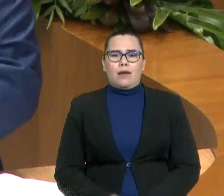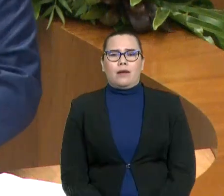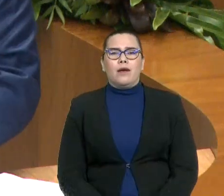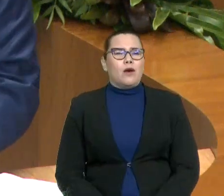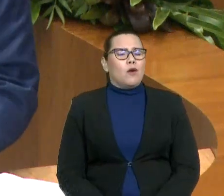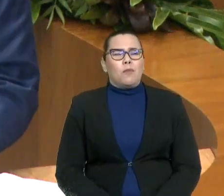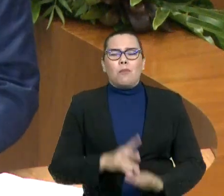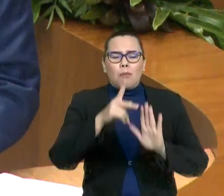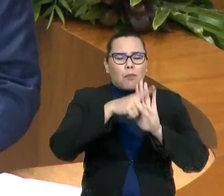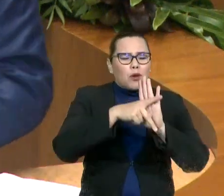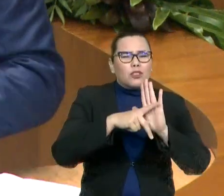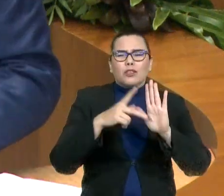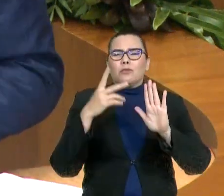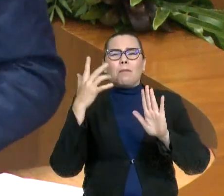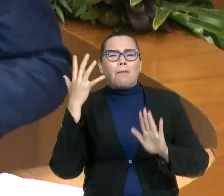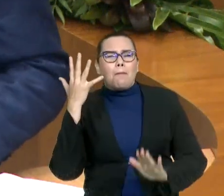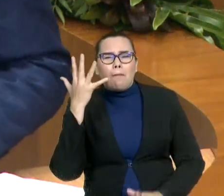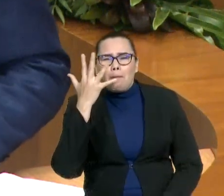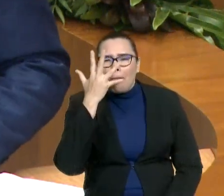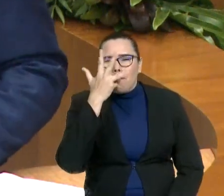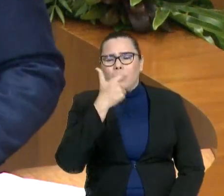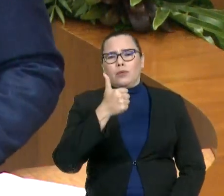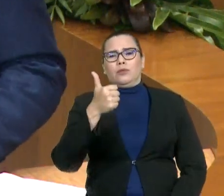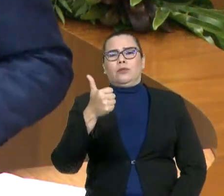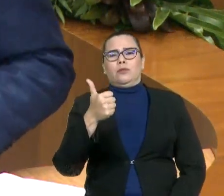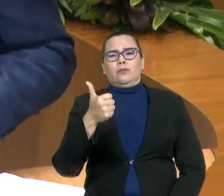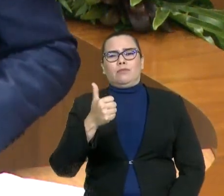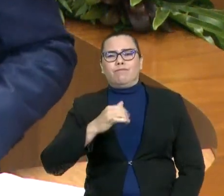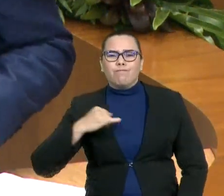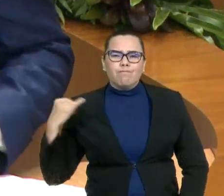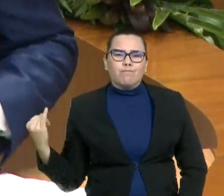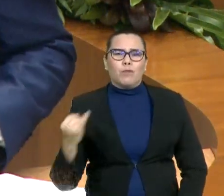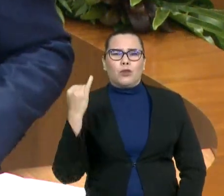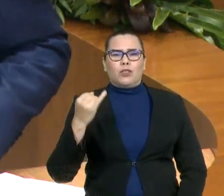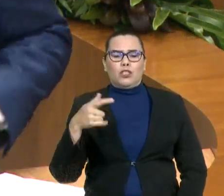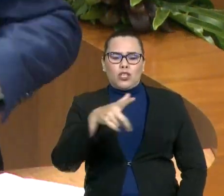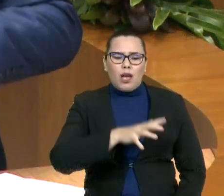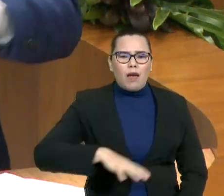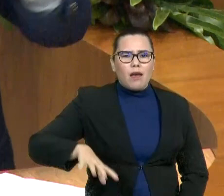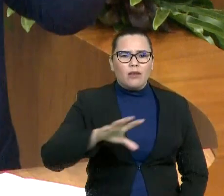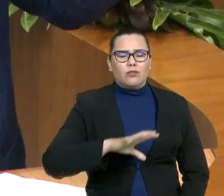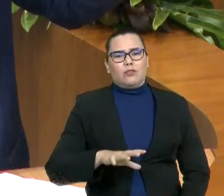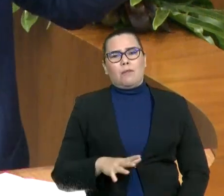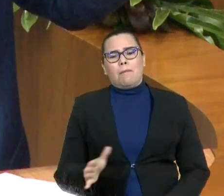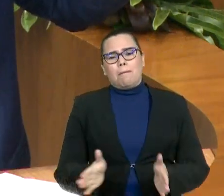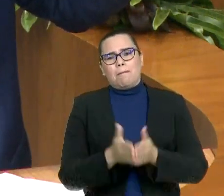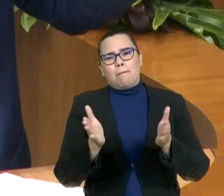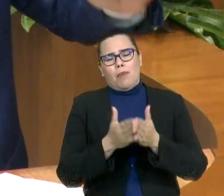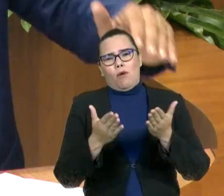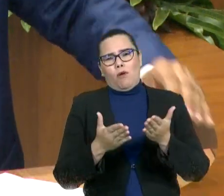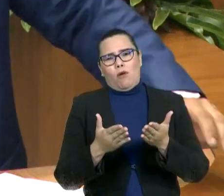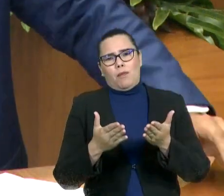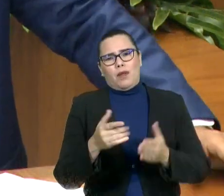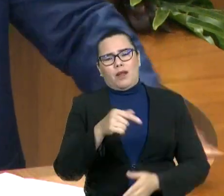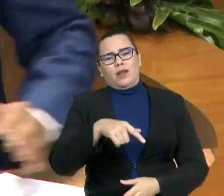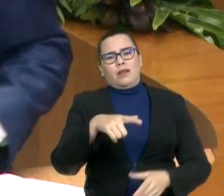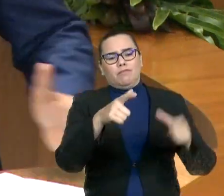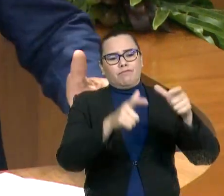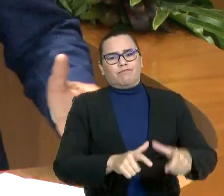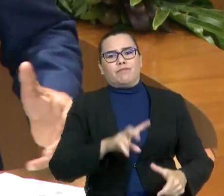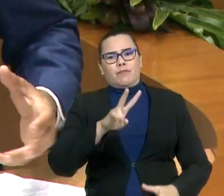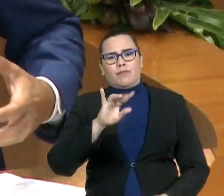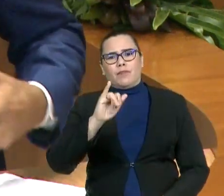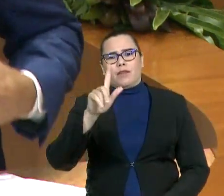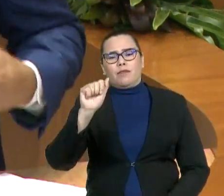suma importância, numa região carente, da periferia de São Luís, na região da Vila Nova. E